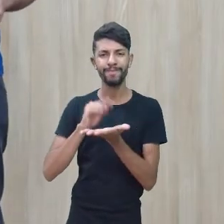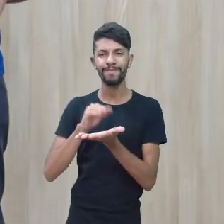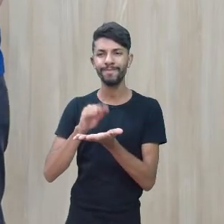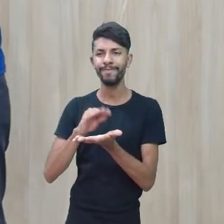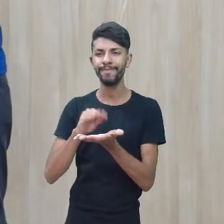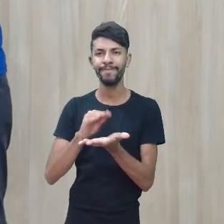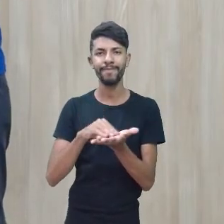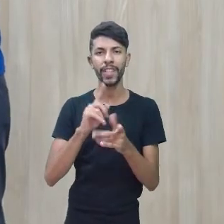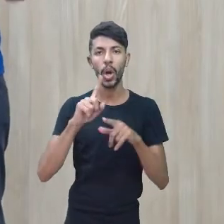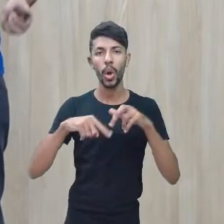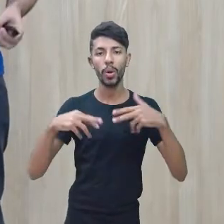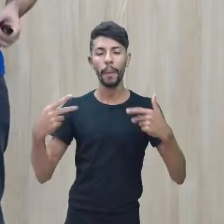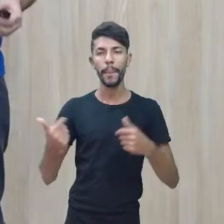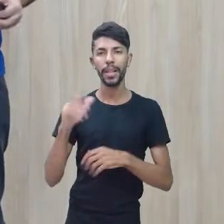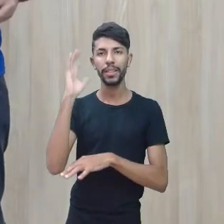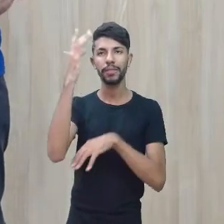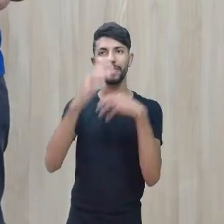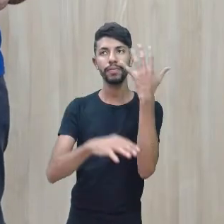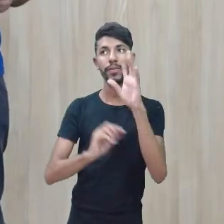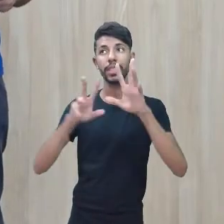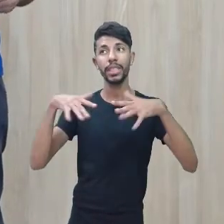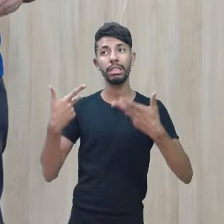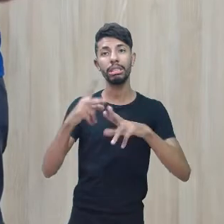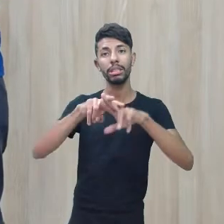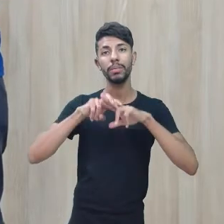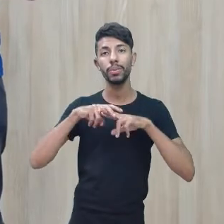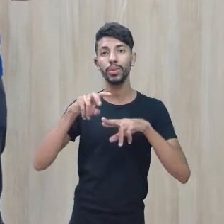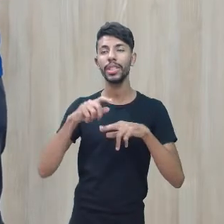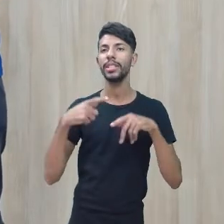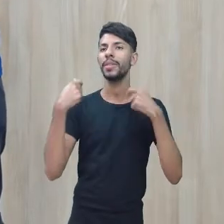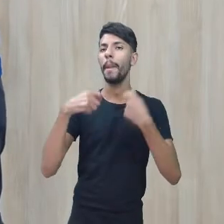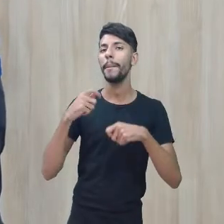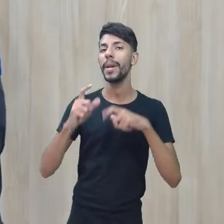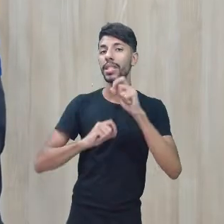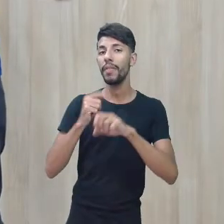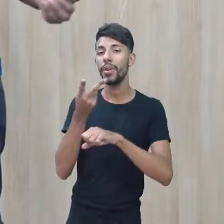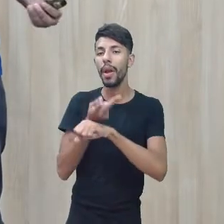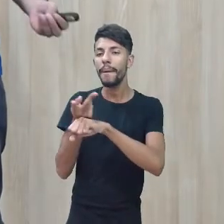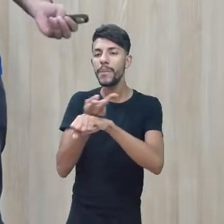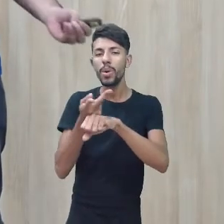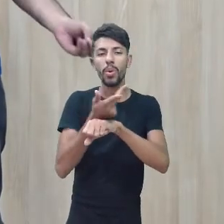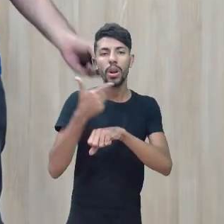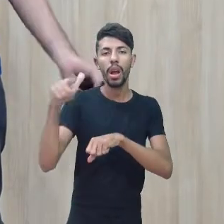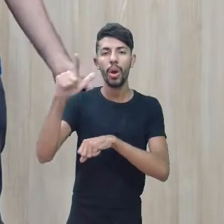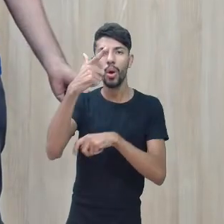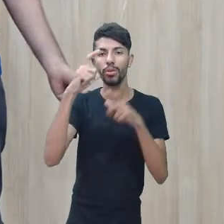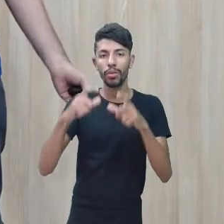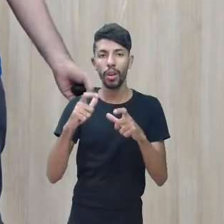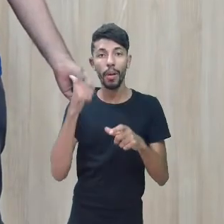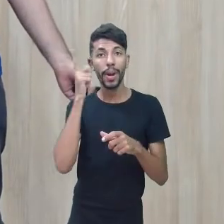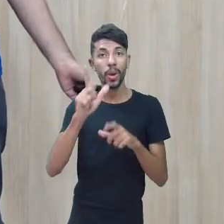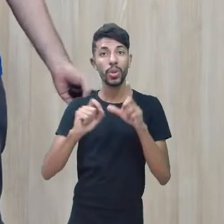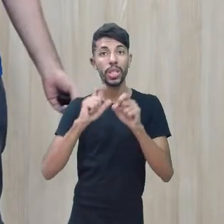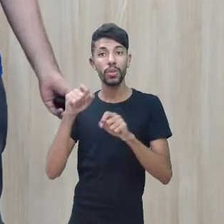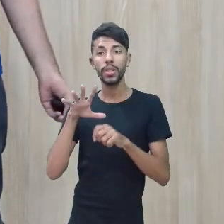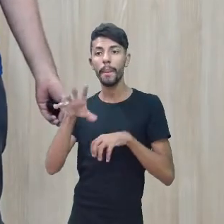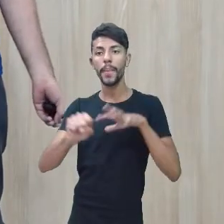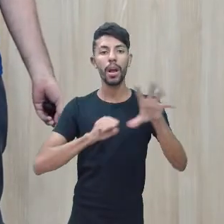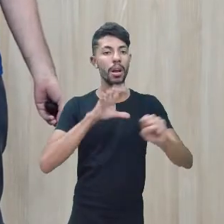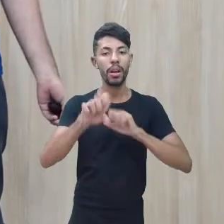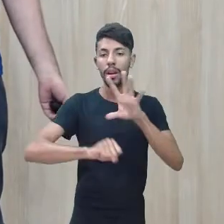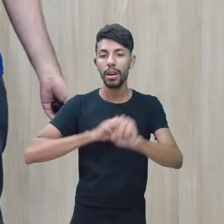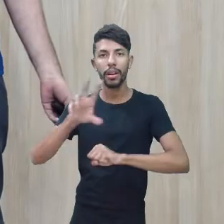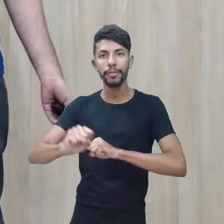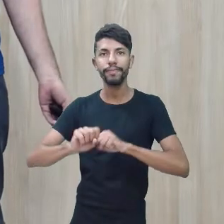de recursos naturais e por isso eles tinham que procurar outras áreas para poder explorar. E aí